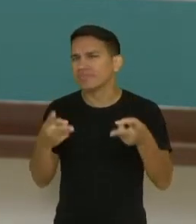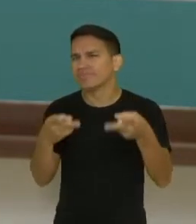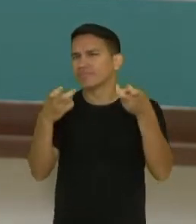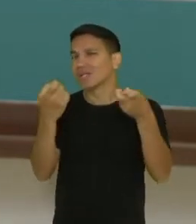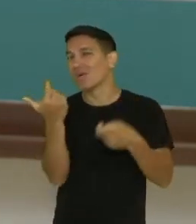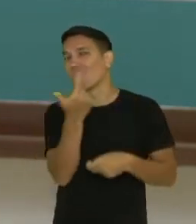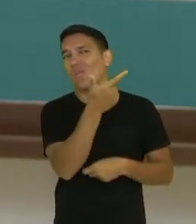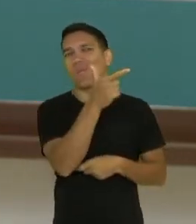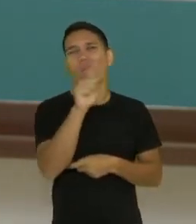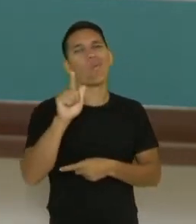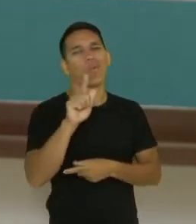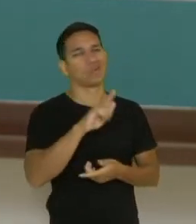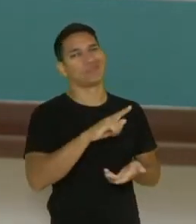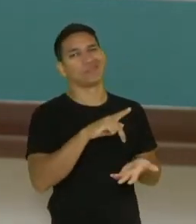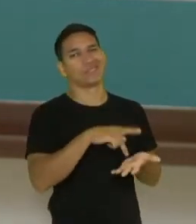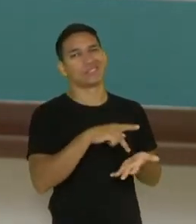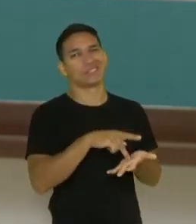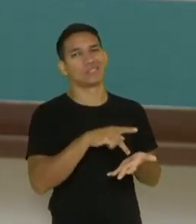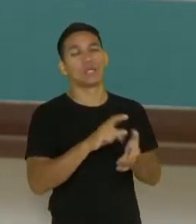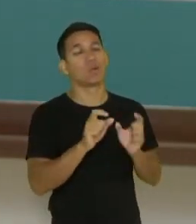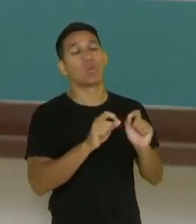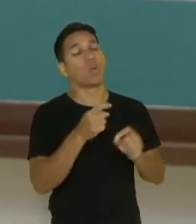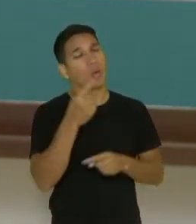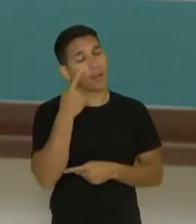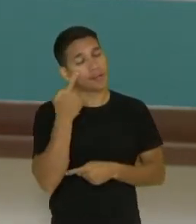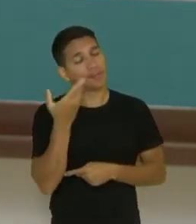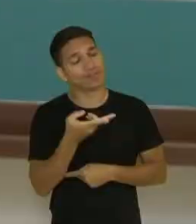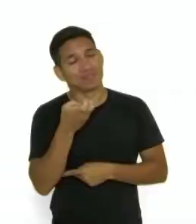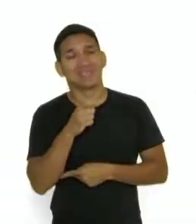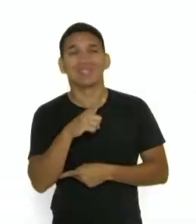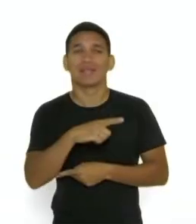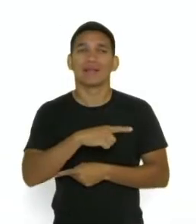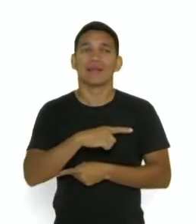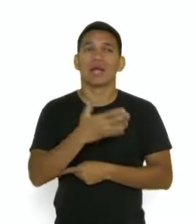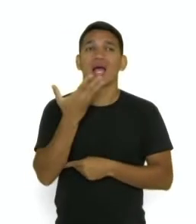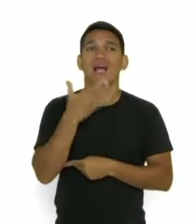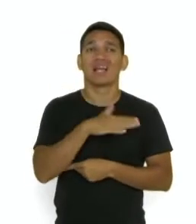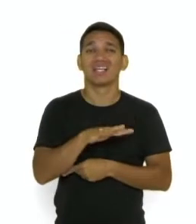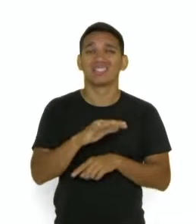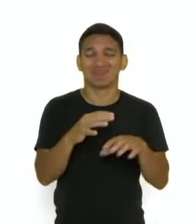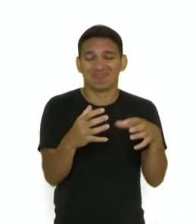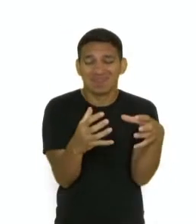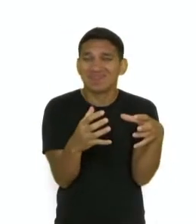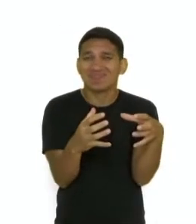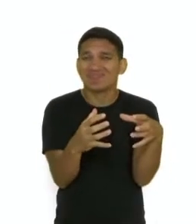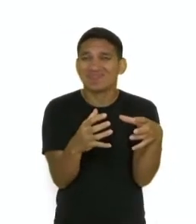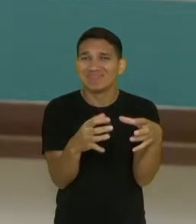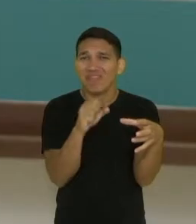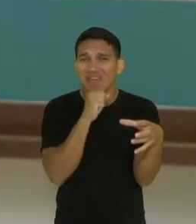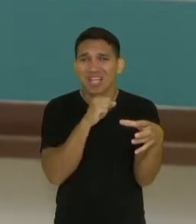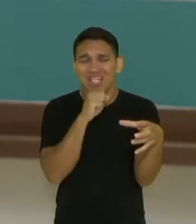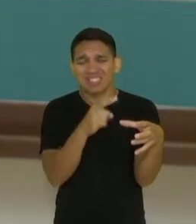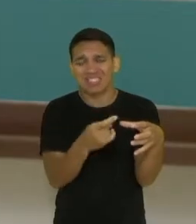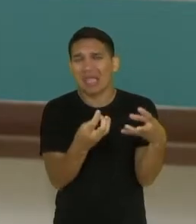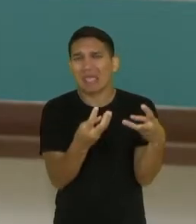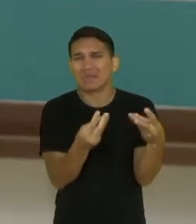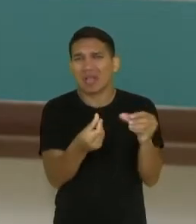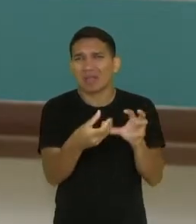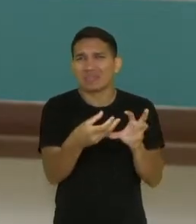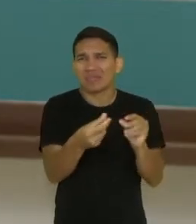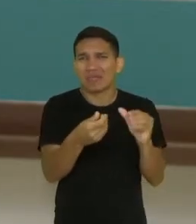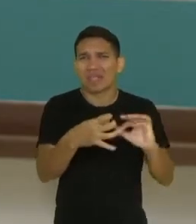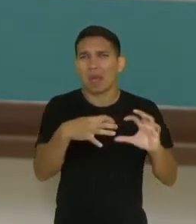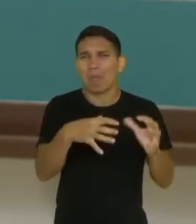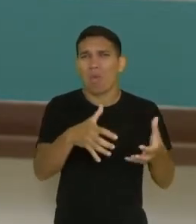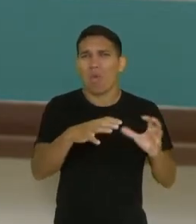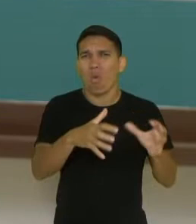ver uma outra realidade então nós podemos ver uma criança lá que aquela bolinha surrada Será que essa criança